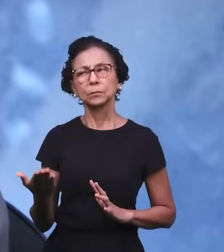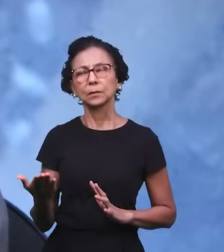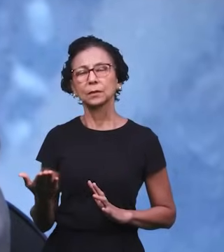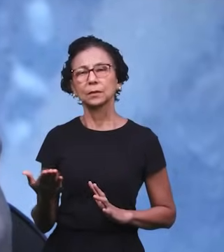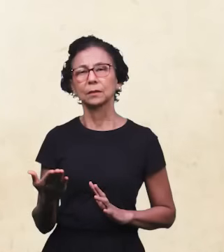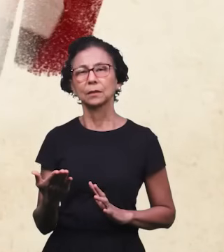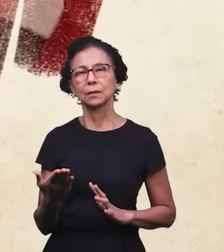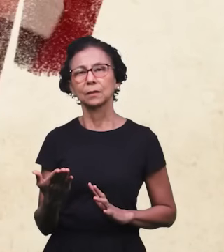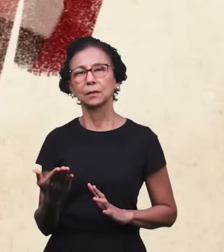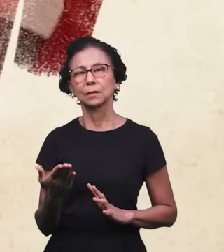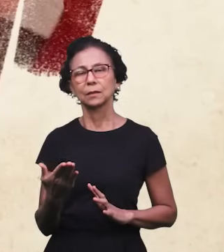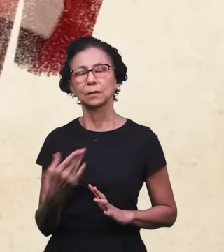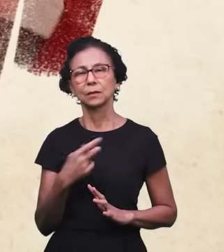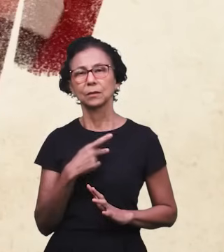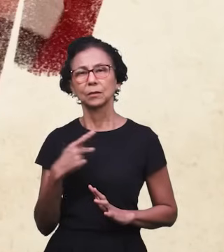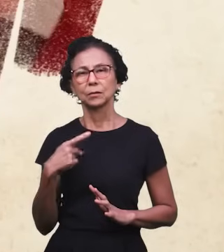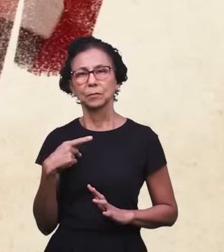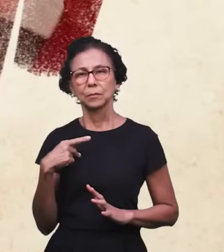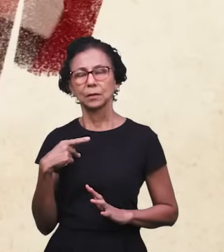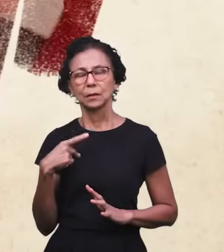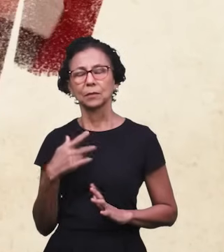fala, pastor.